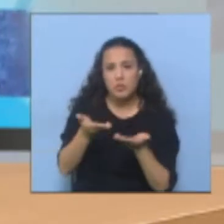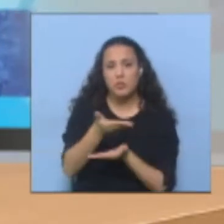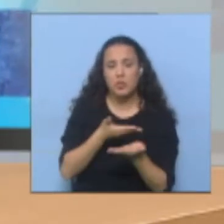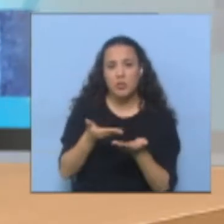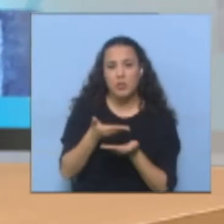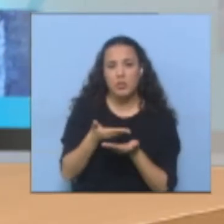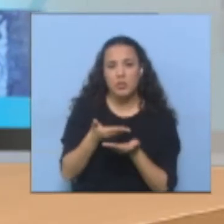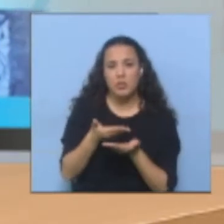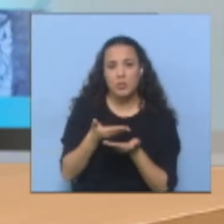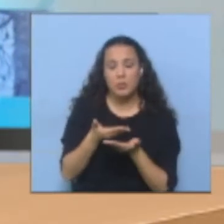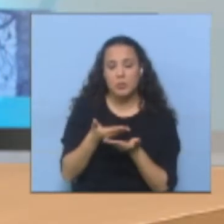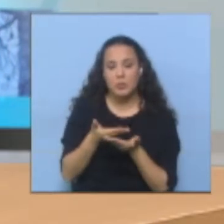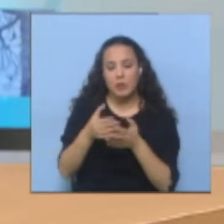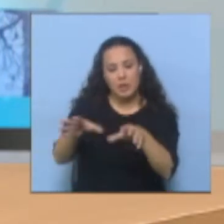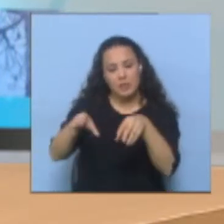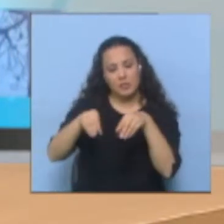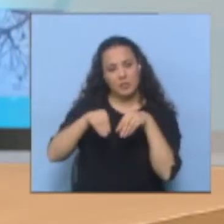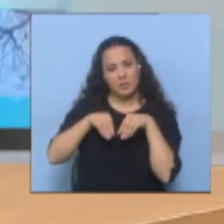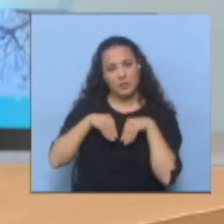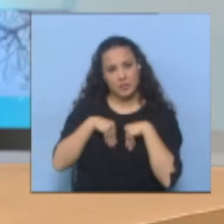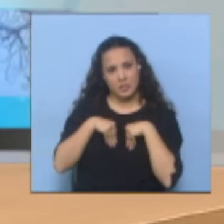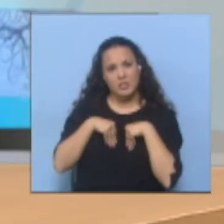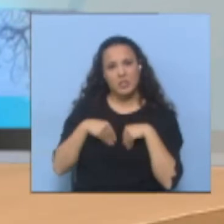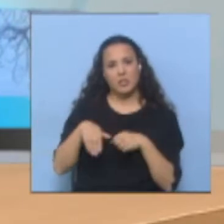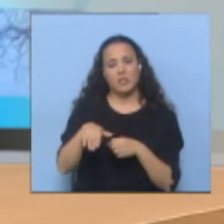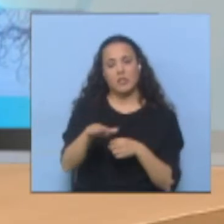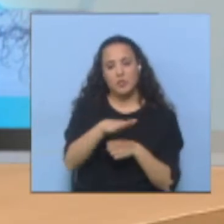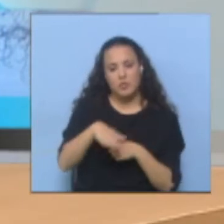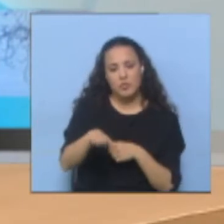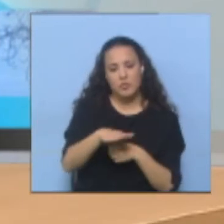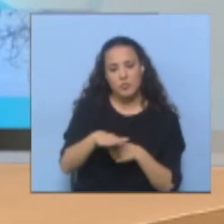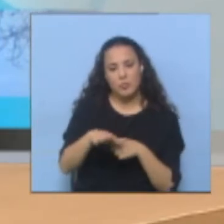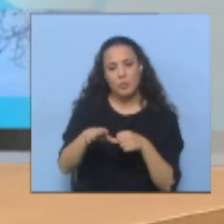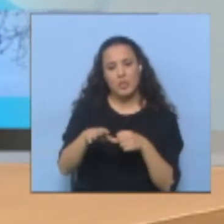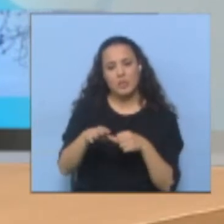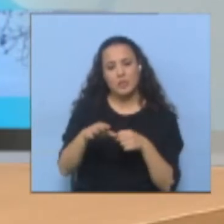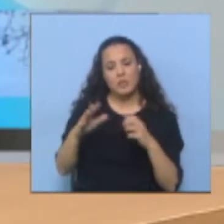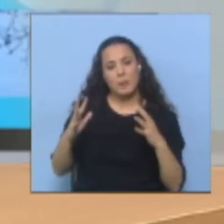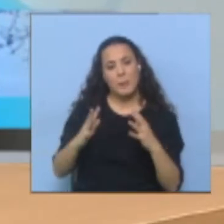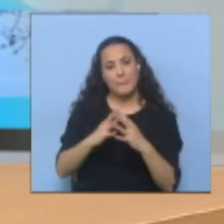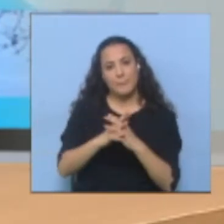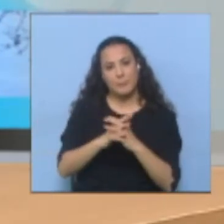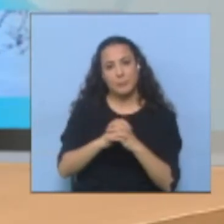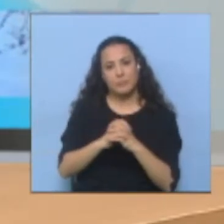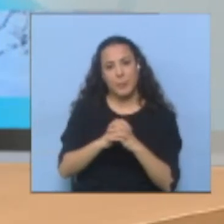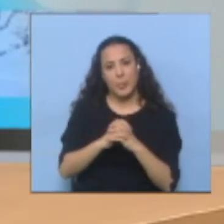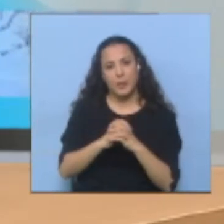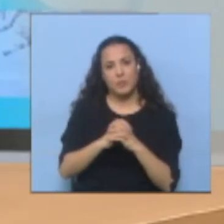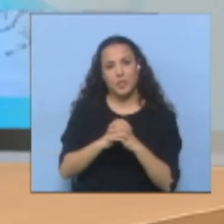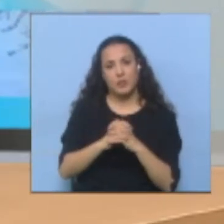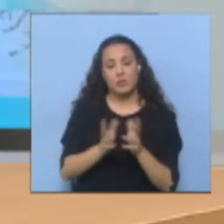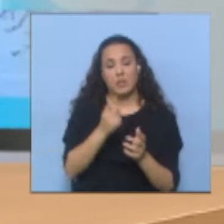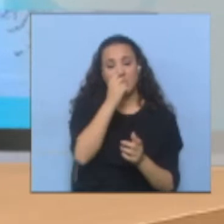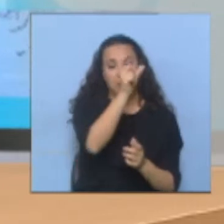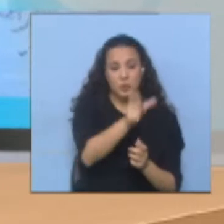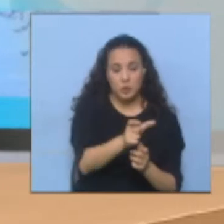ecuménico, um espaço que acolhe, um espaço de união, e que acolhe crentes e não crentes, mas há uma motivação